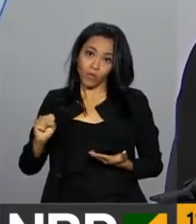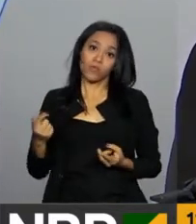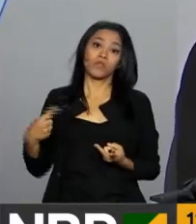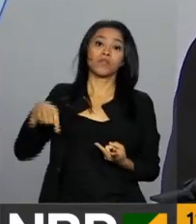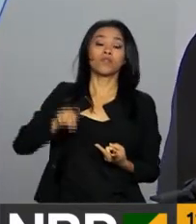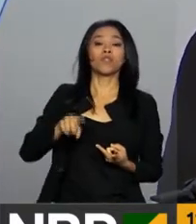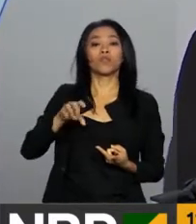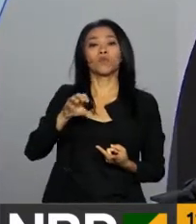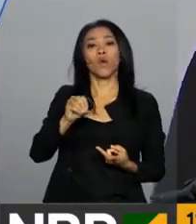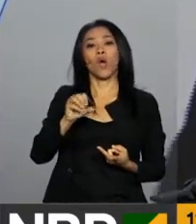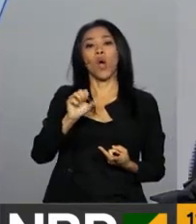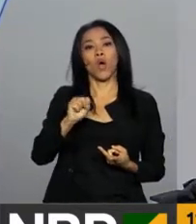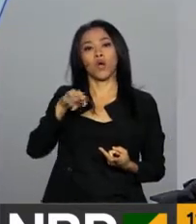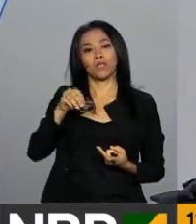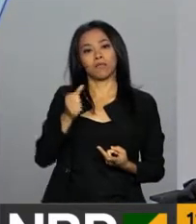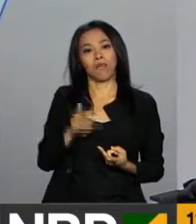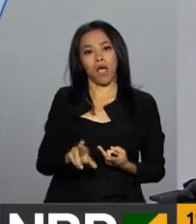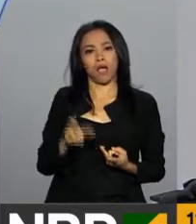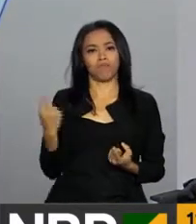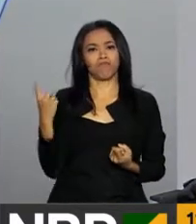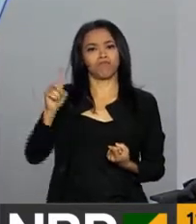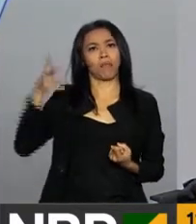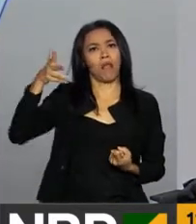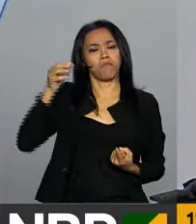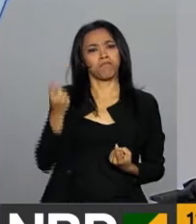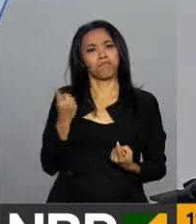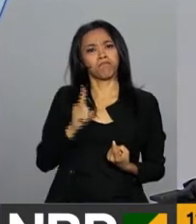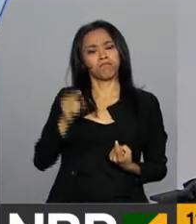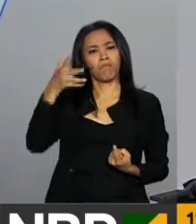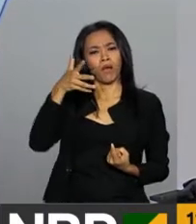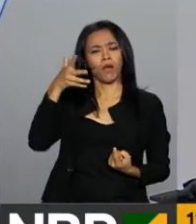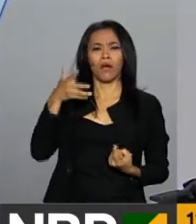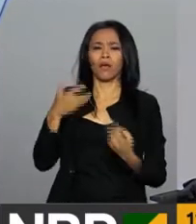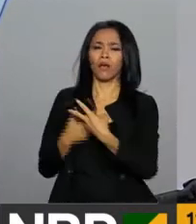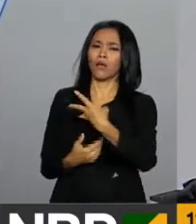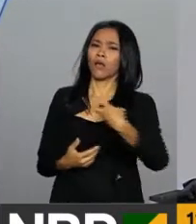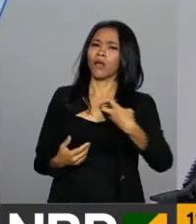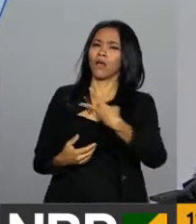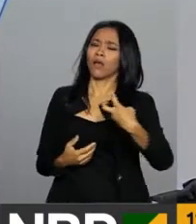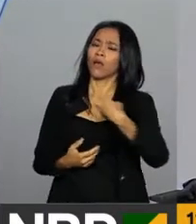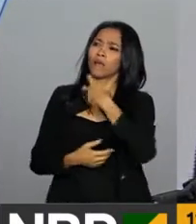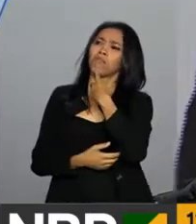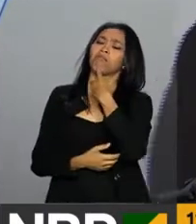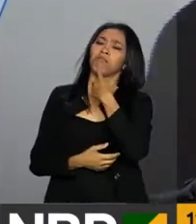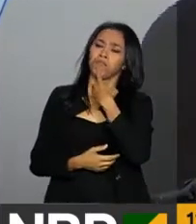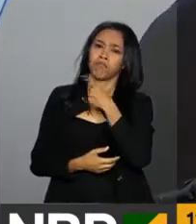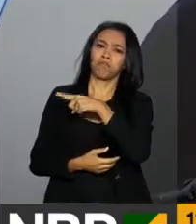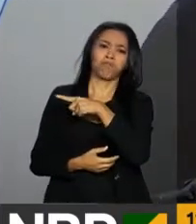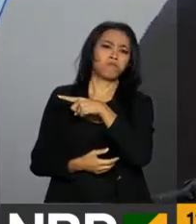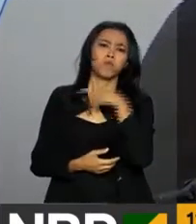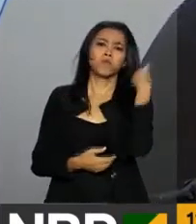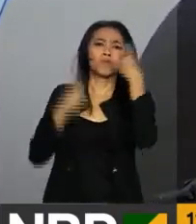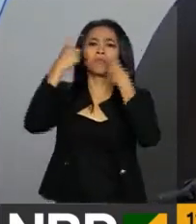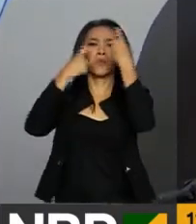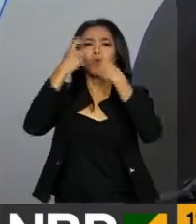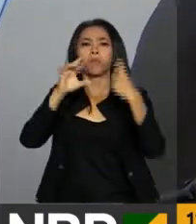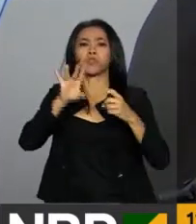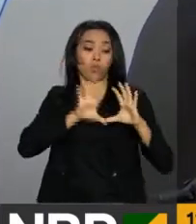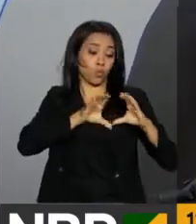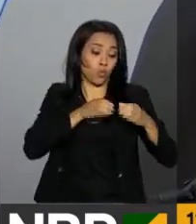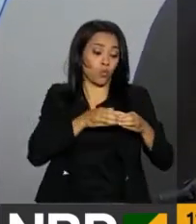serraglio que foram palavras de quem é digamos assim não se preocupa apenas com o cooperativismo